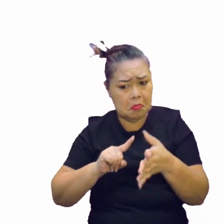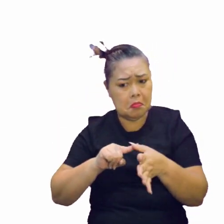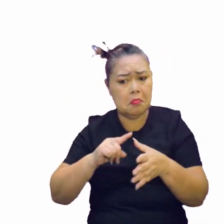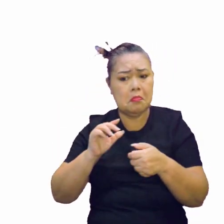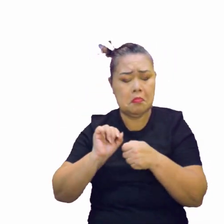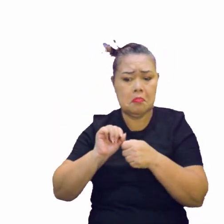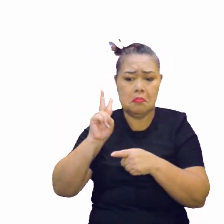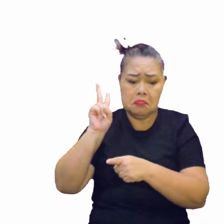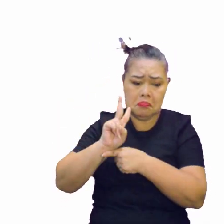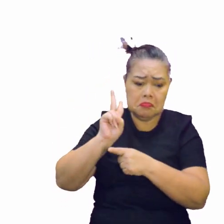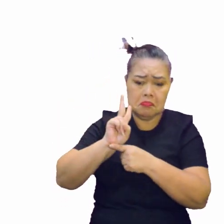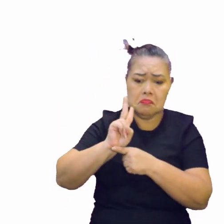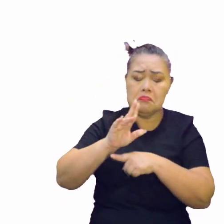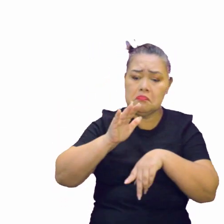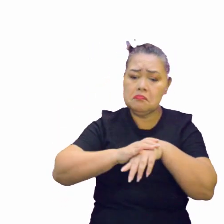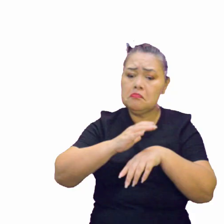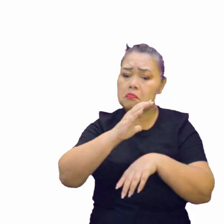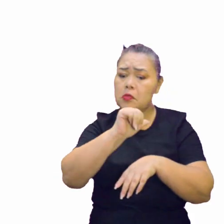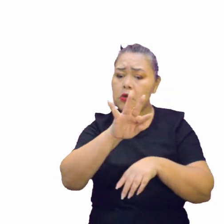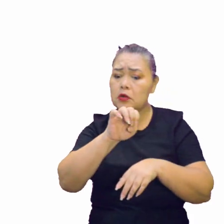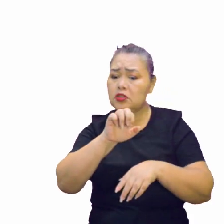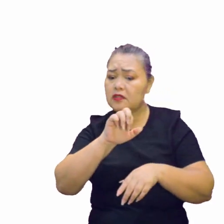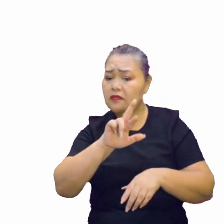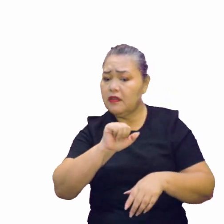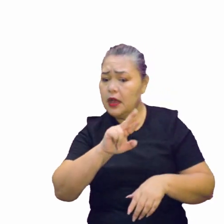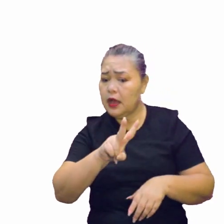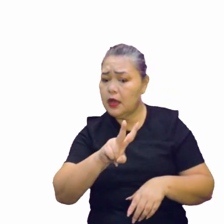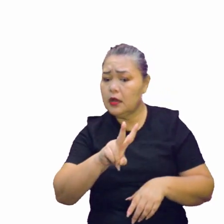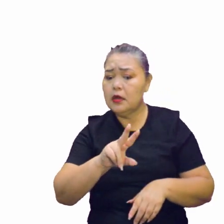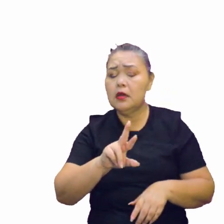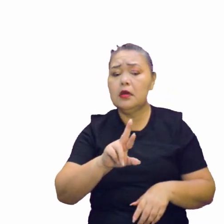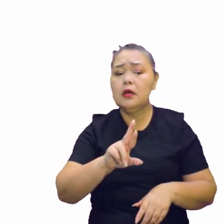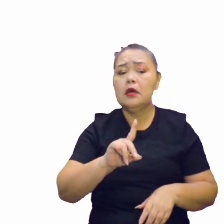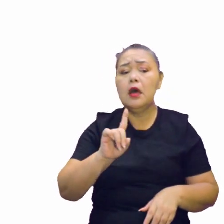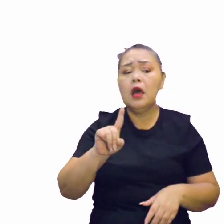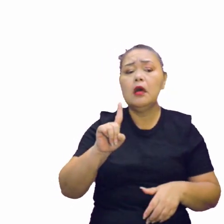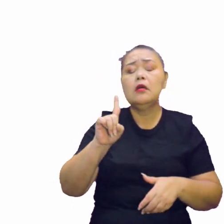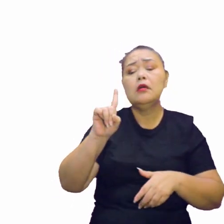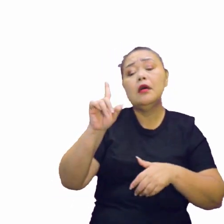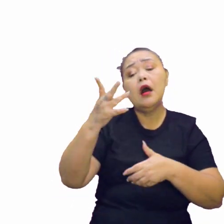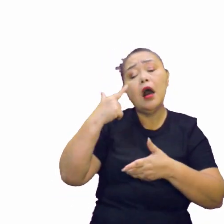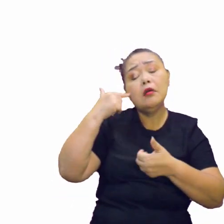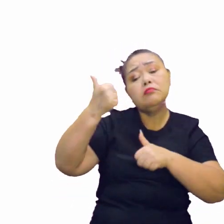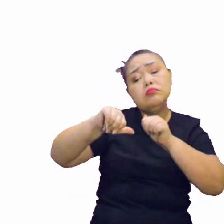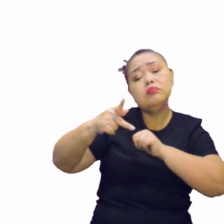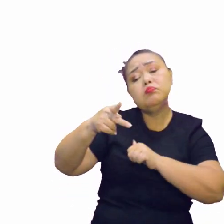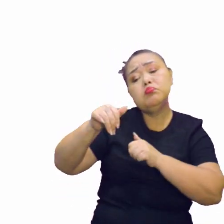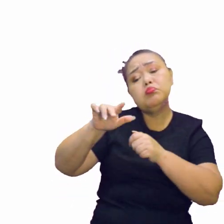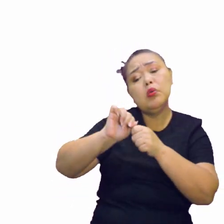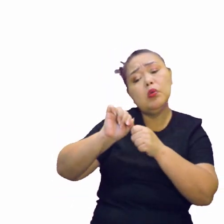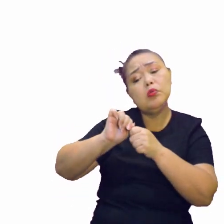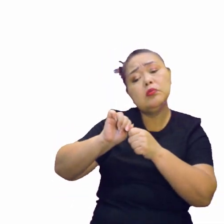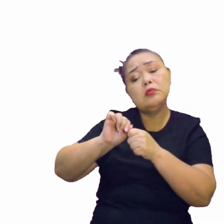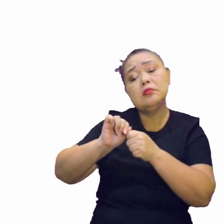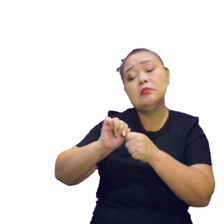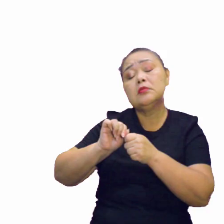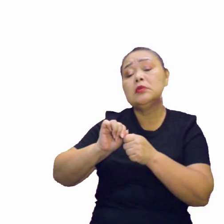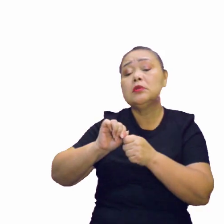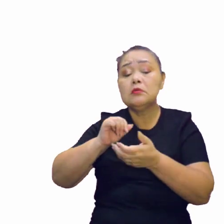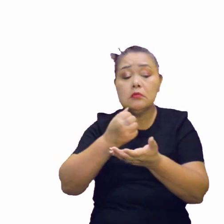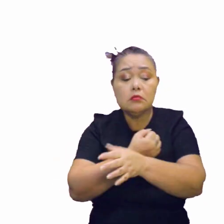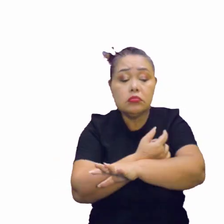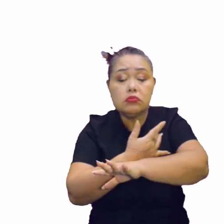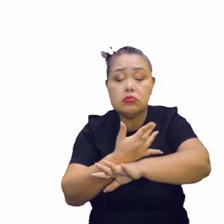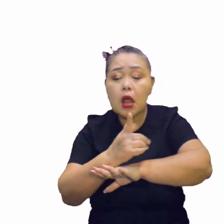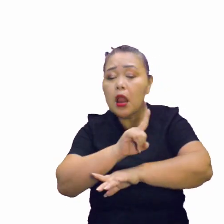da cultivar. Agora fala para mim, levantamento das podas de exemplares que estão lá,